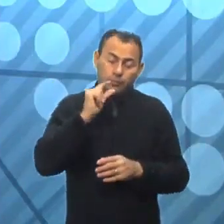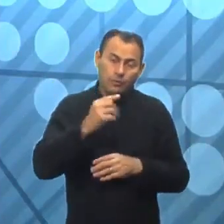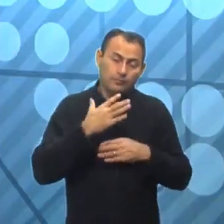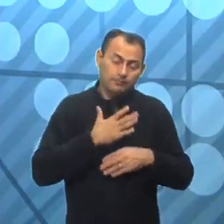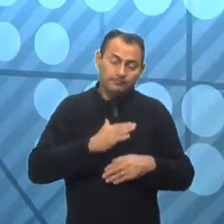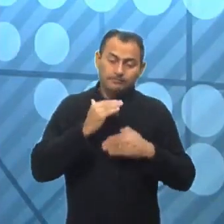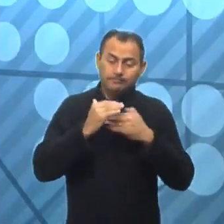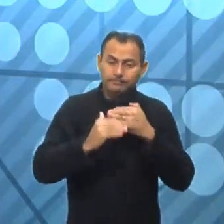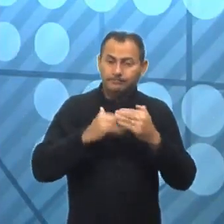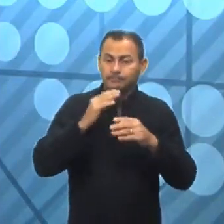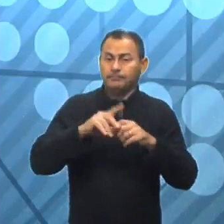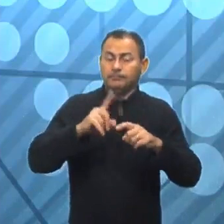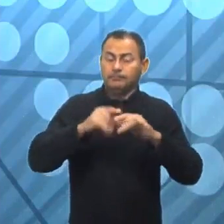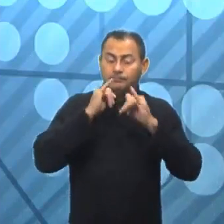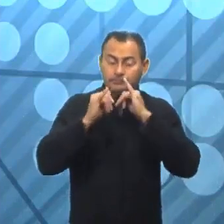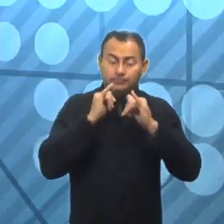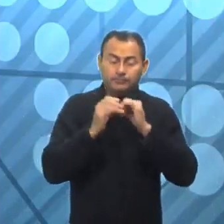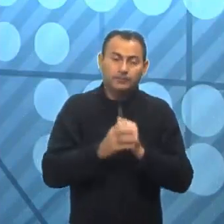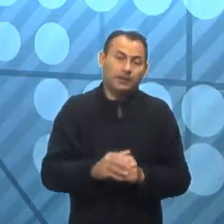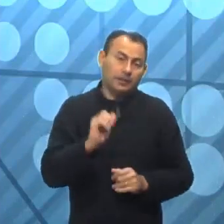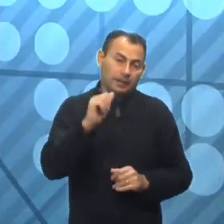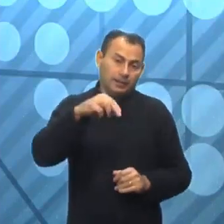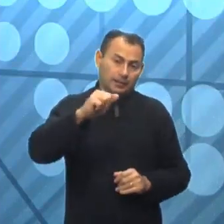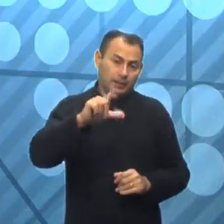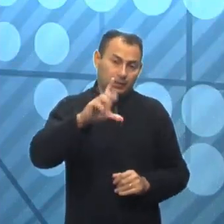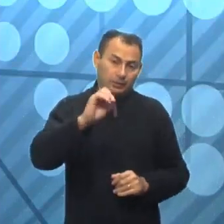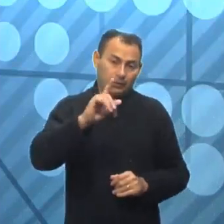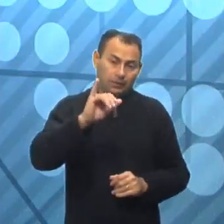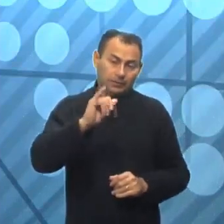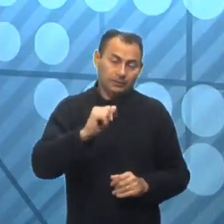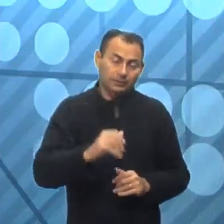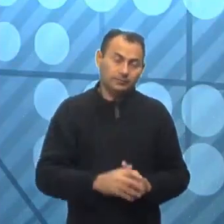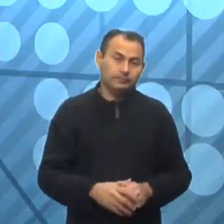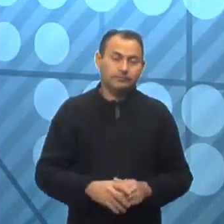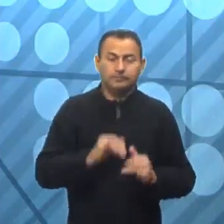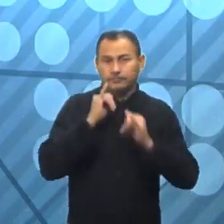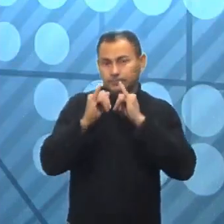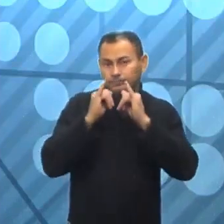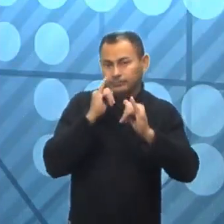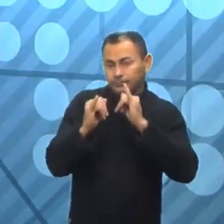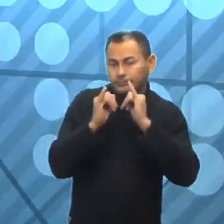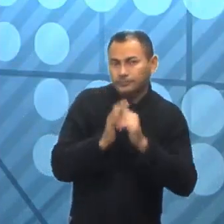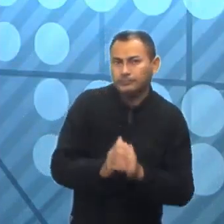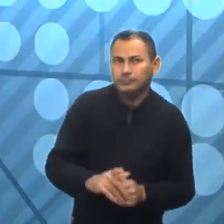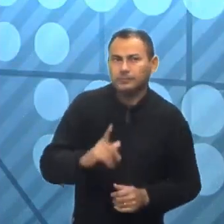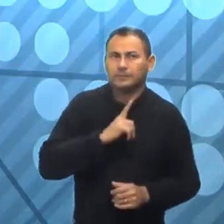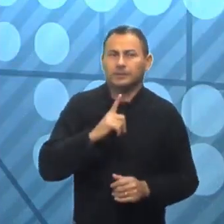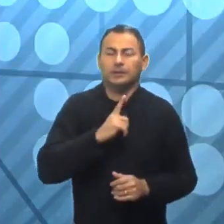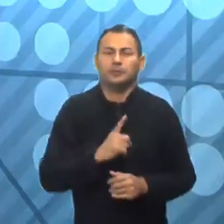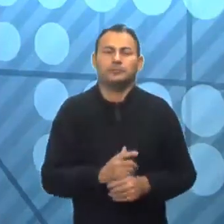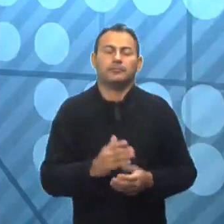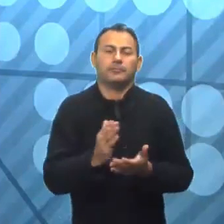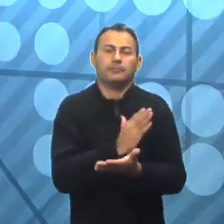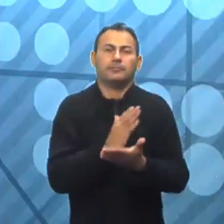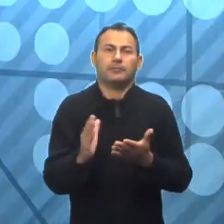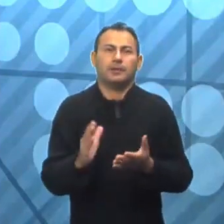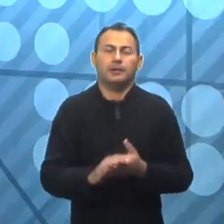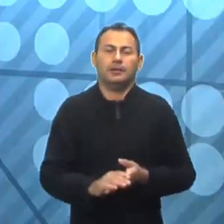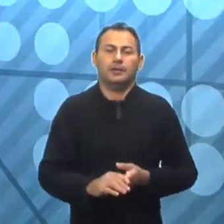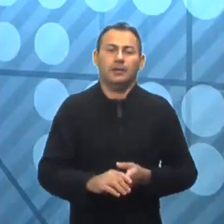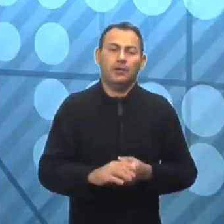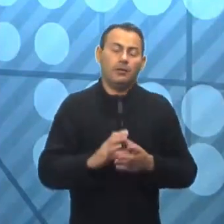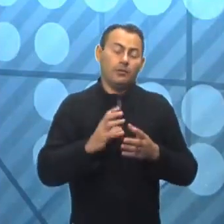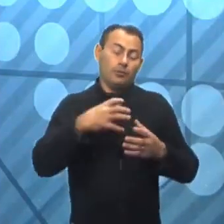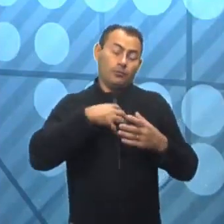gradativamente, porque a informação era analógica. Então, a informação tinha um